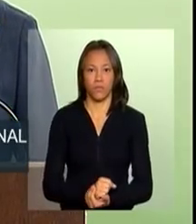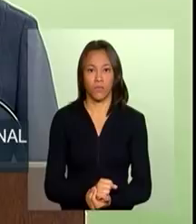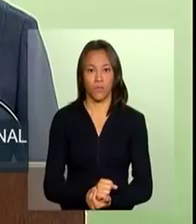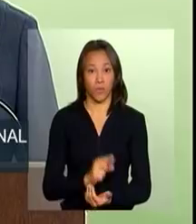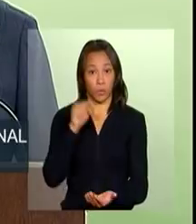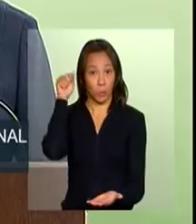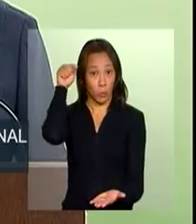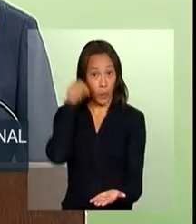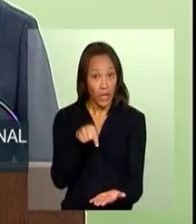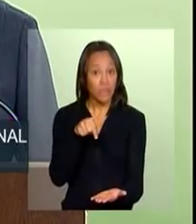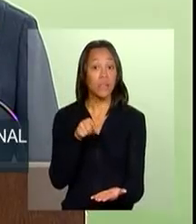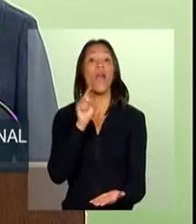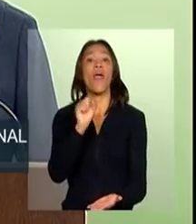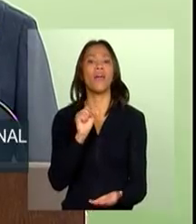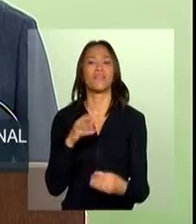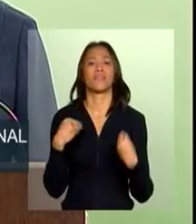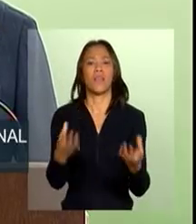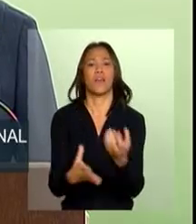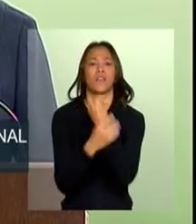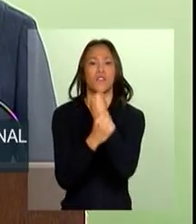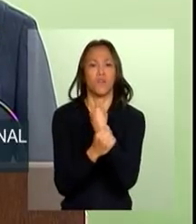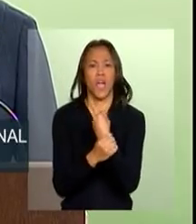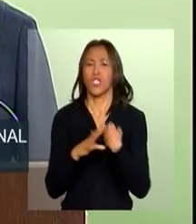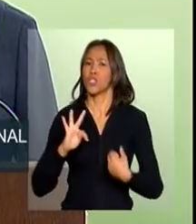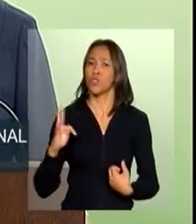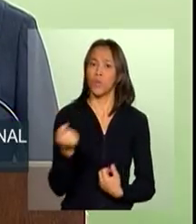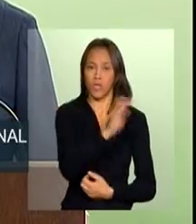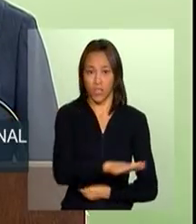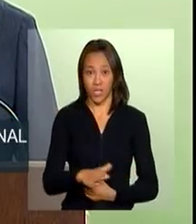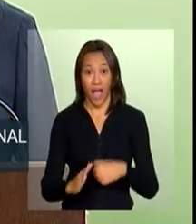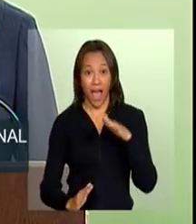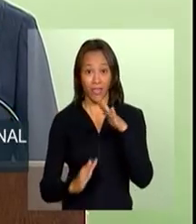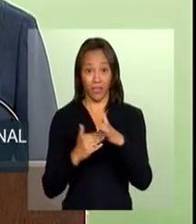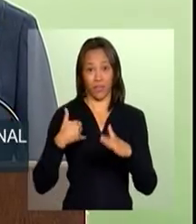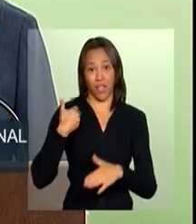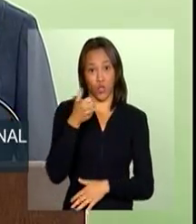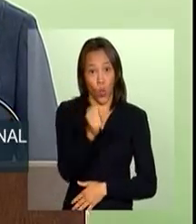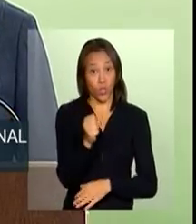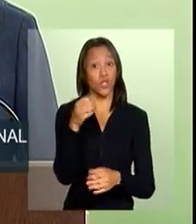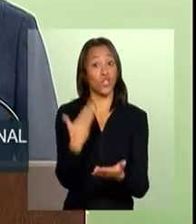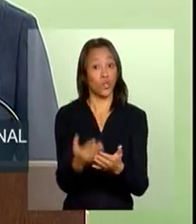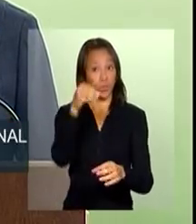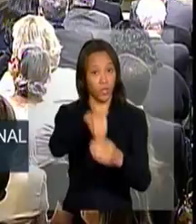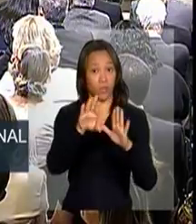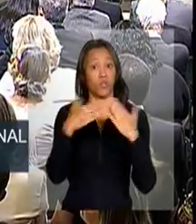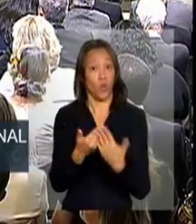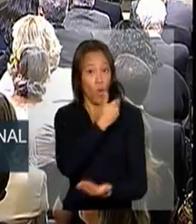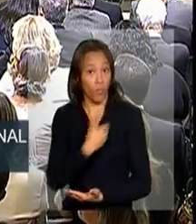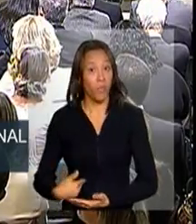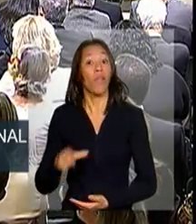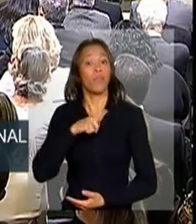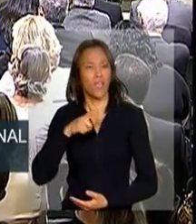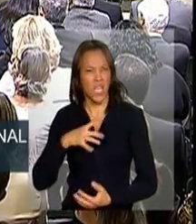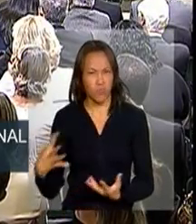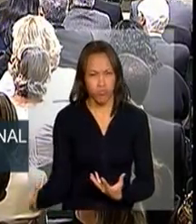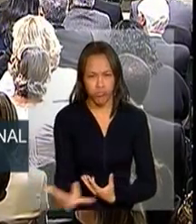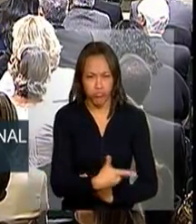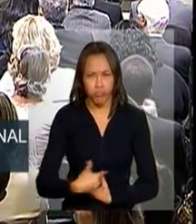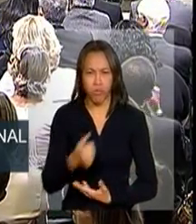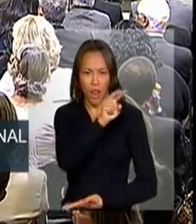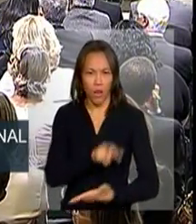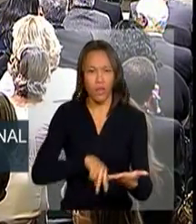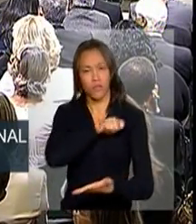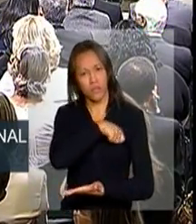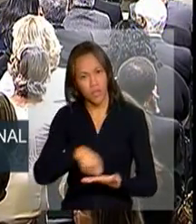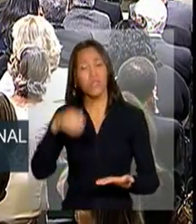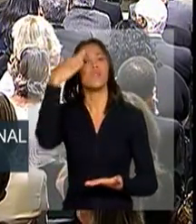com esse pacto é garantir que toda criança até 8 anos que estuda em escola pública tenha o domínio da leitura e da escrita e